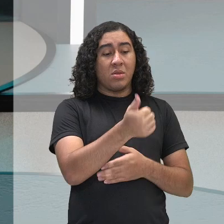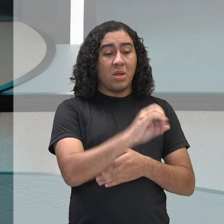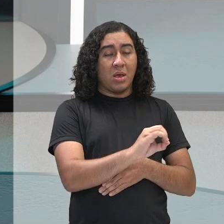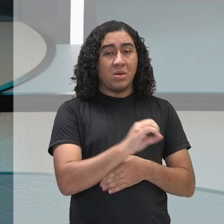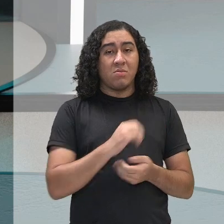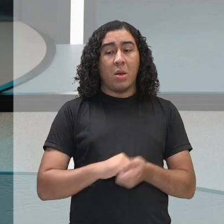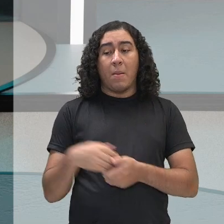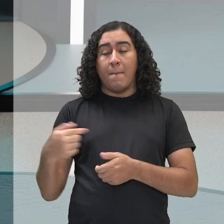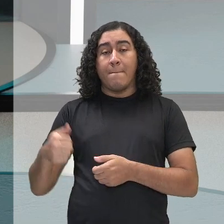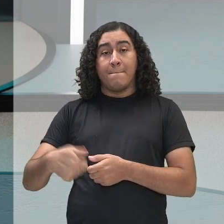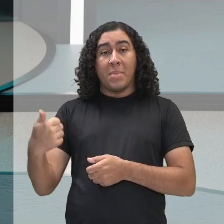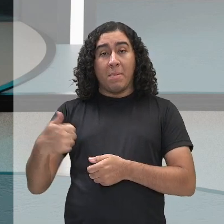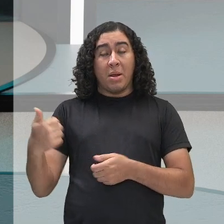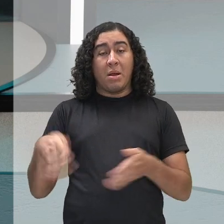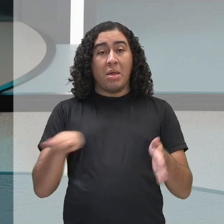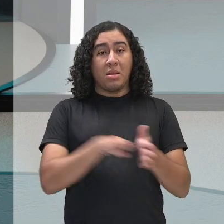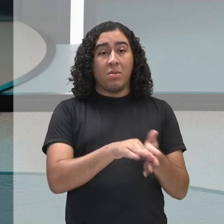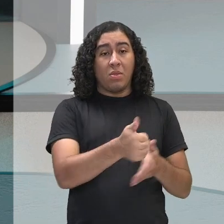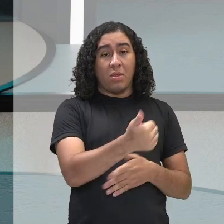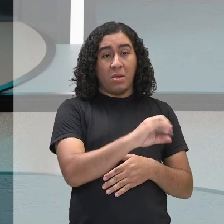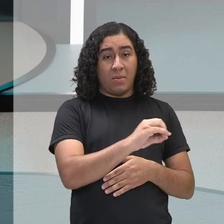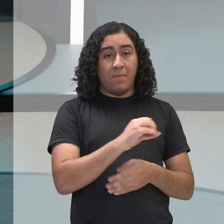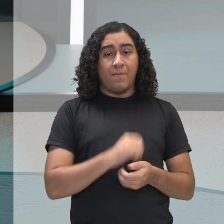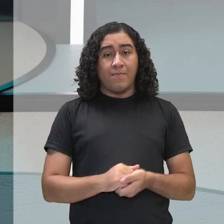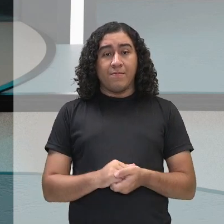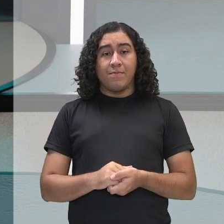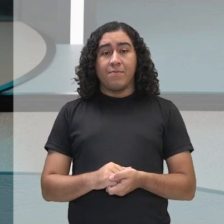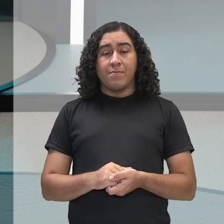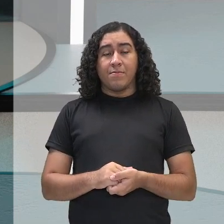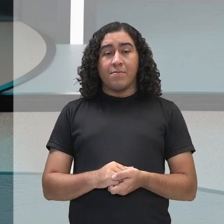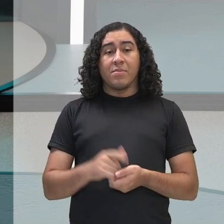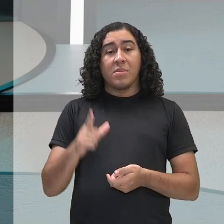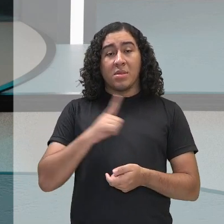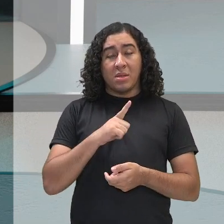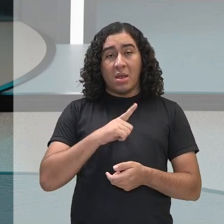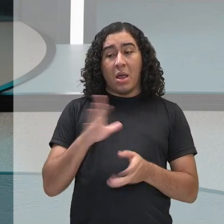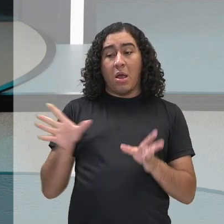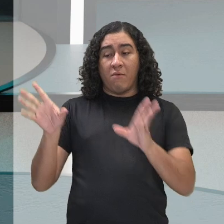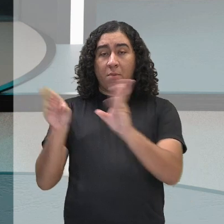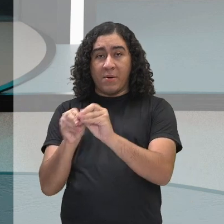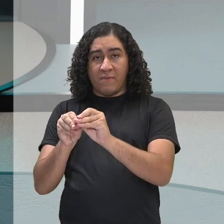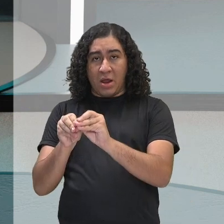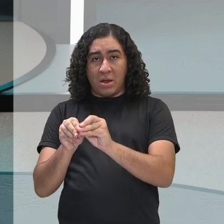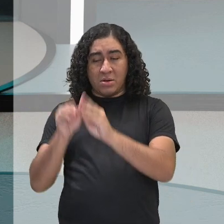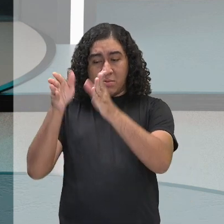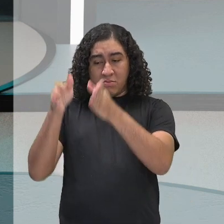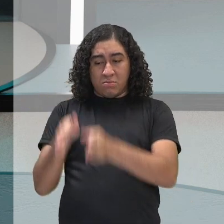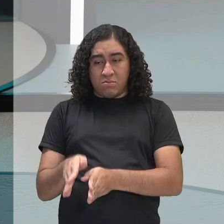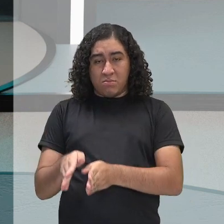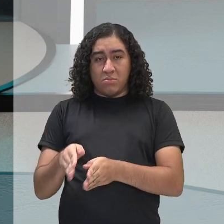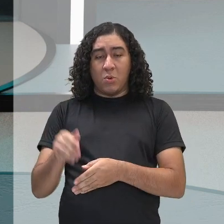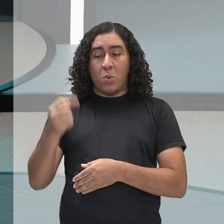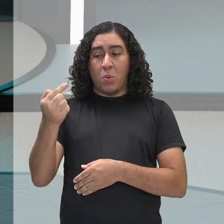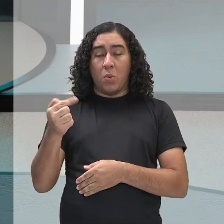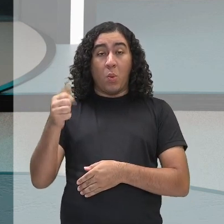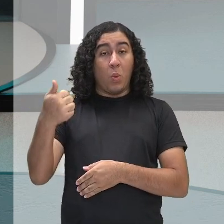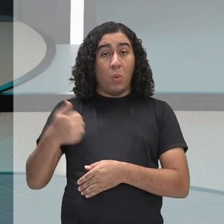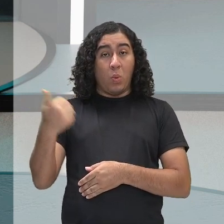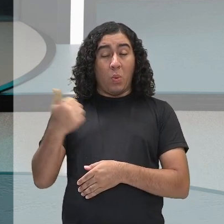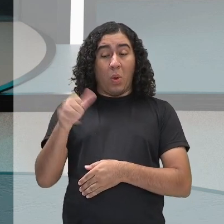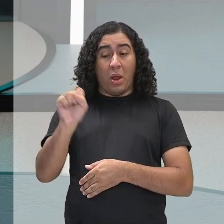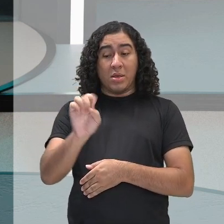ao 10º. Então, ali você tem a forma abreviada dele, né? 1, ST, que é a palavra first. Em